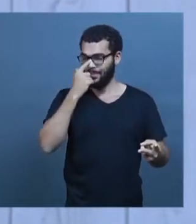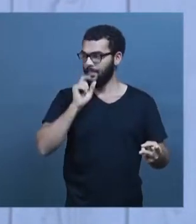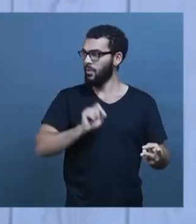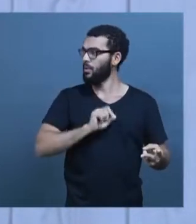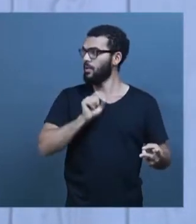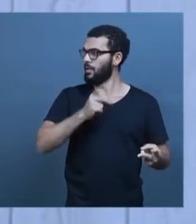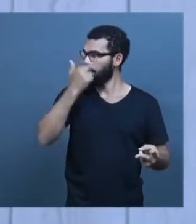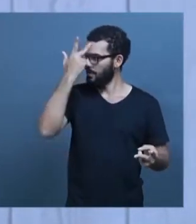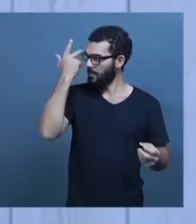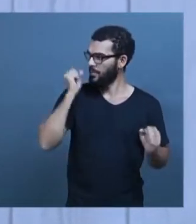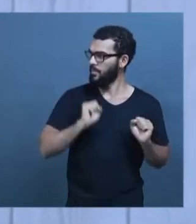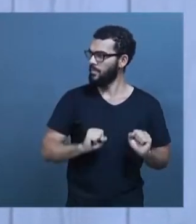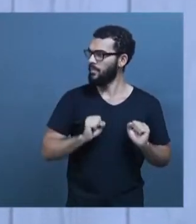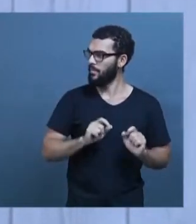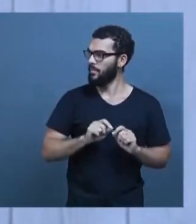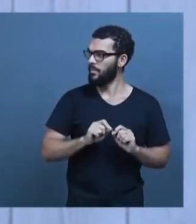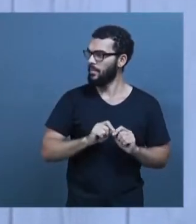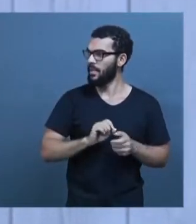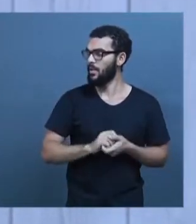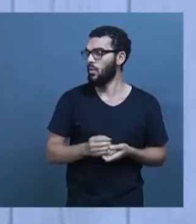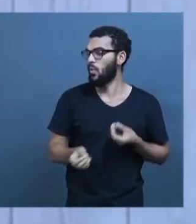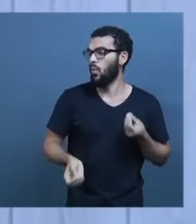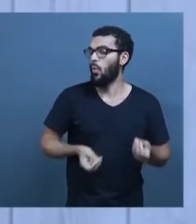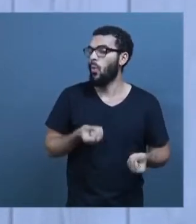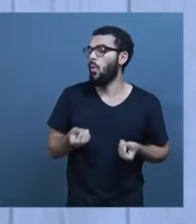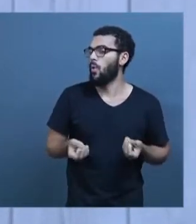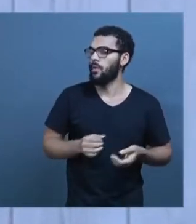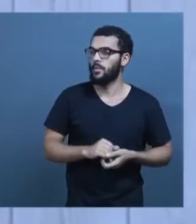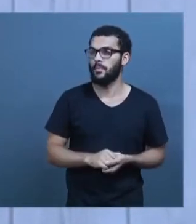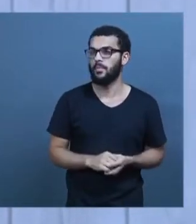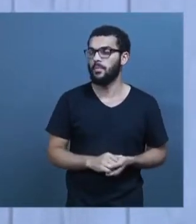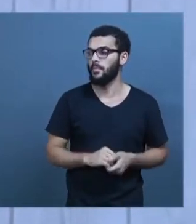já estando endividadas, né? Qual que seria um caminho?